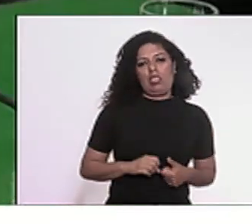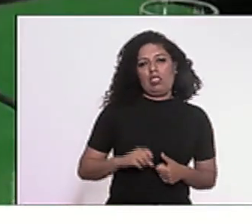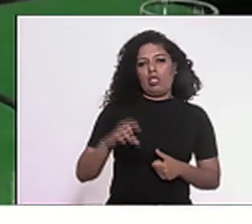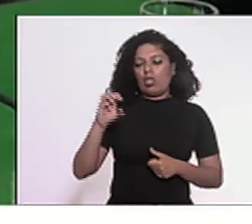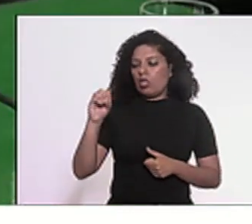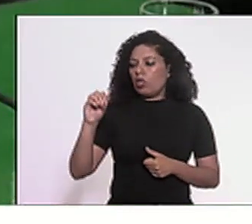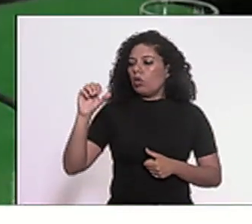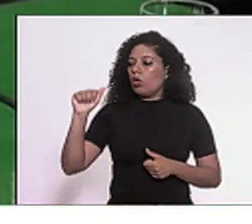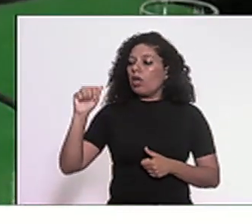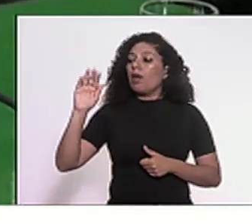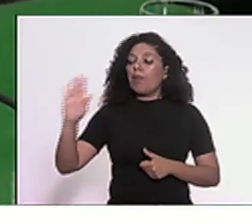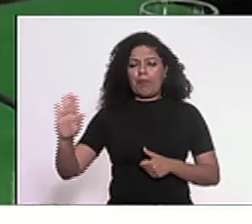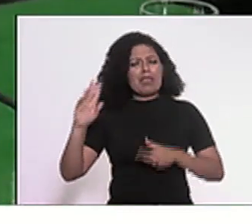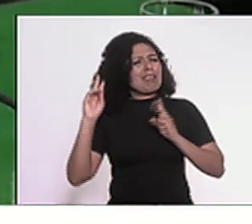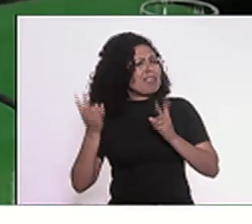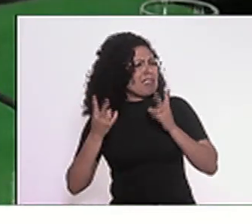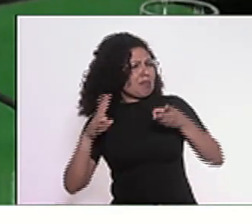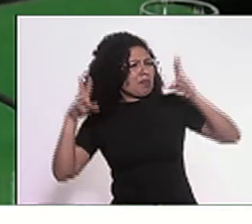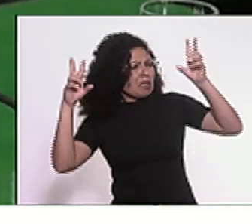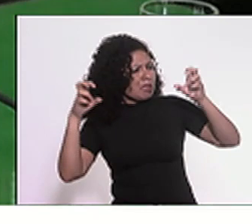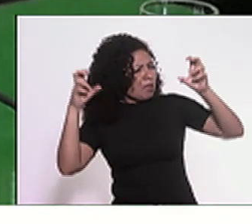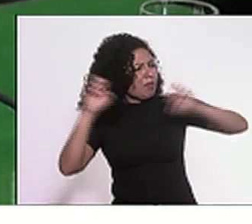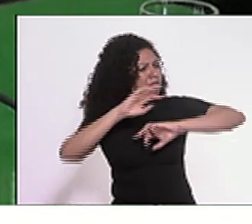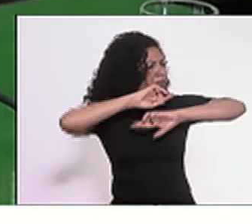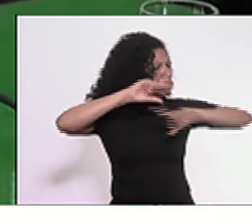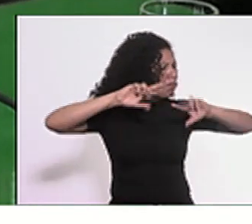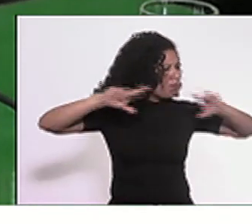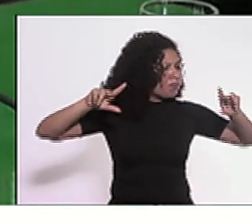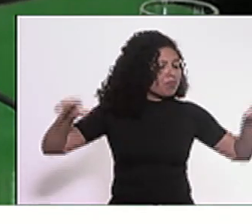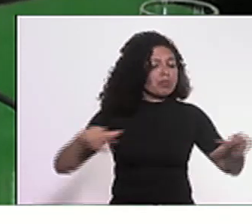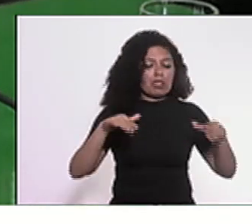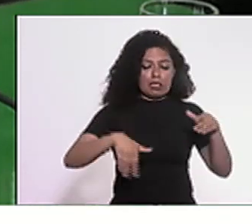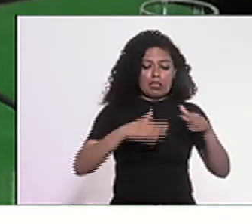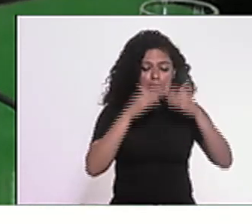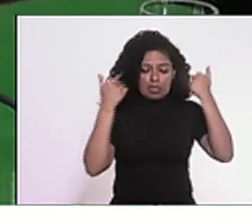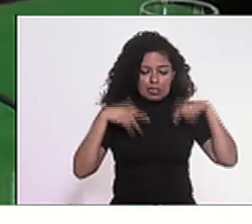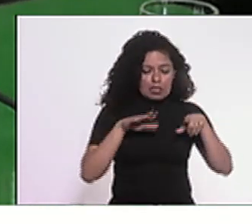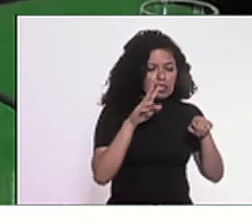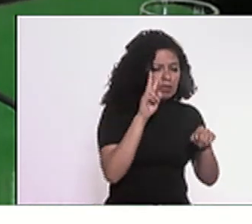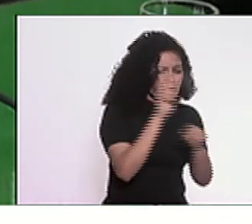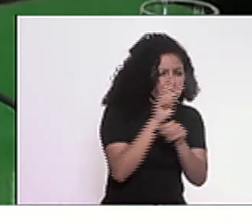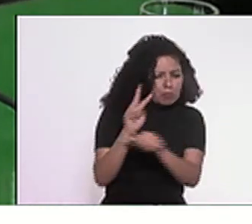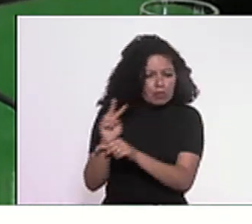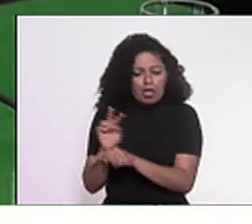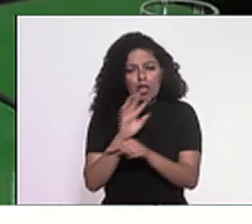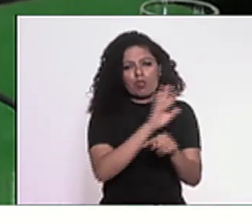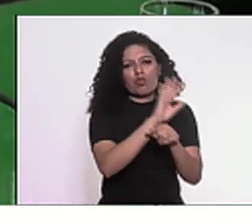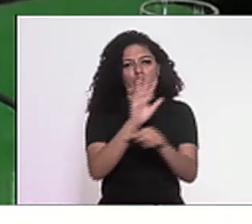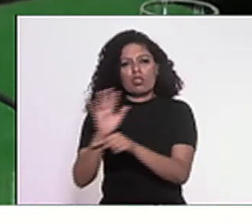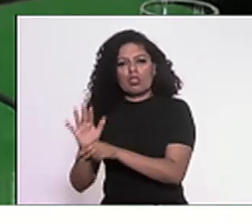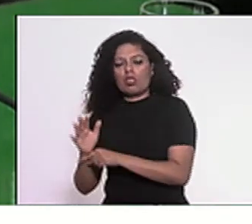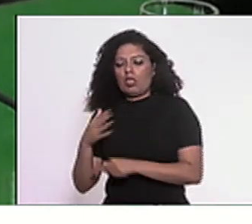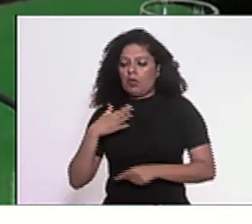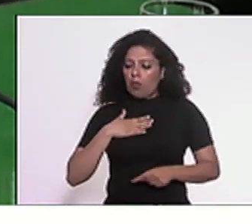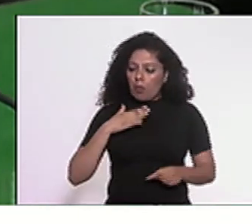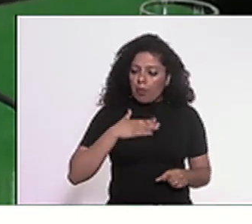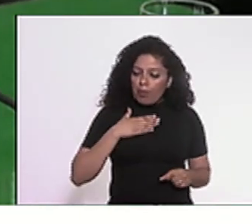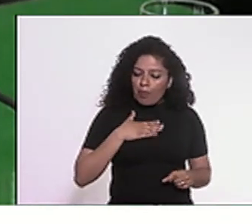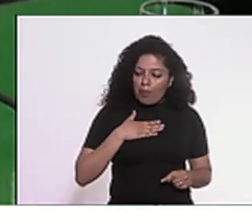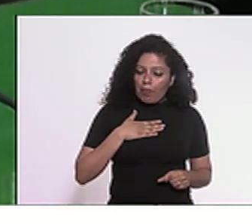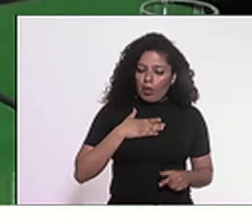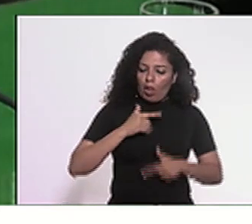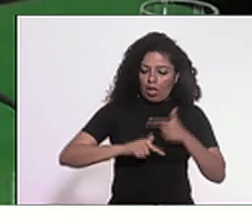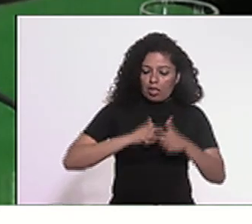em todas as discussões temáticas aqui dessa casa, e eu tenho, na minha comissão e no meu mandato, sempre a OAB